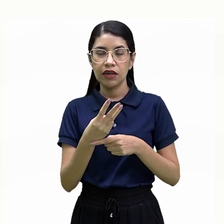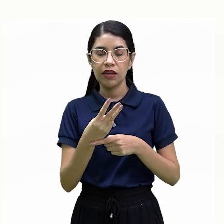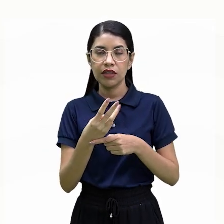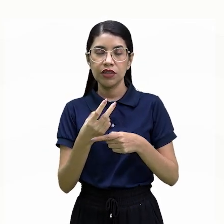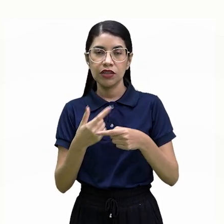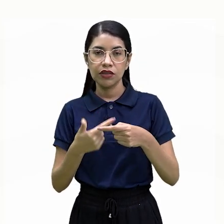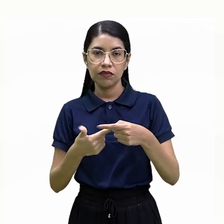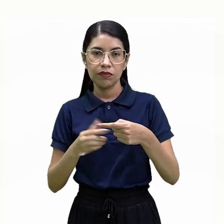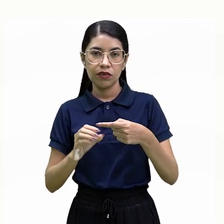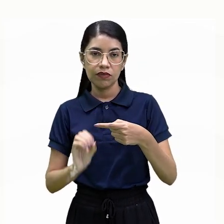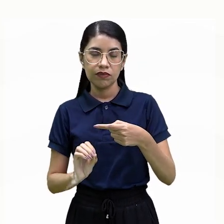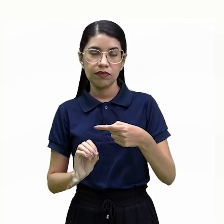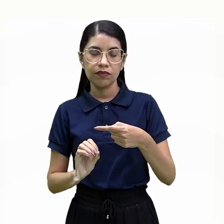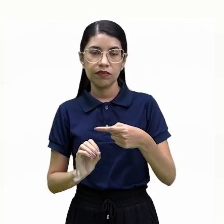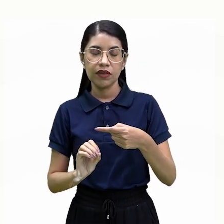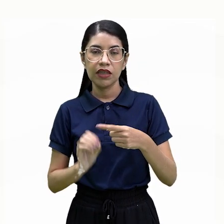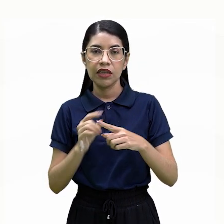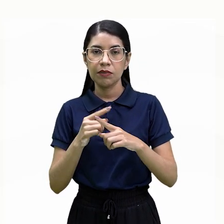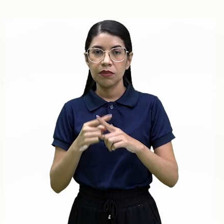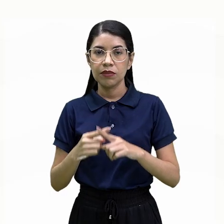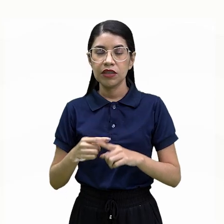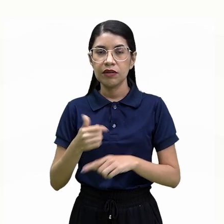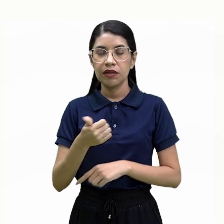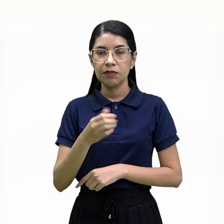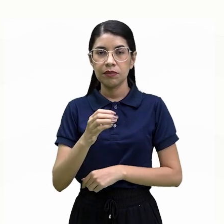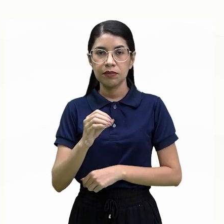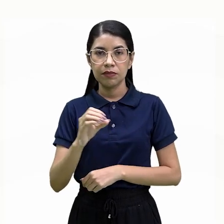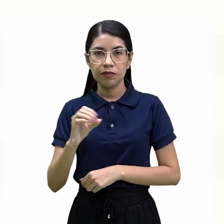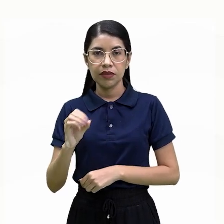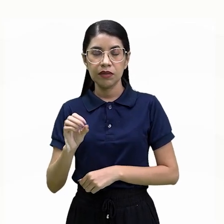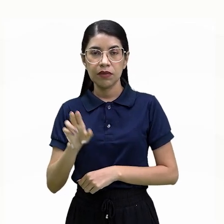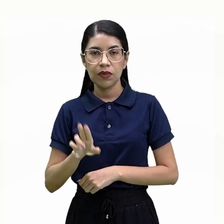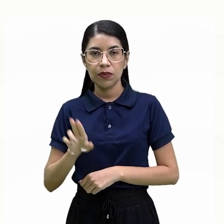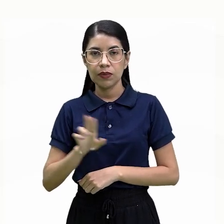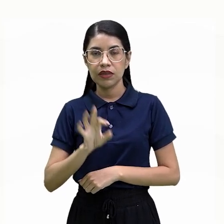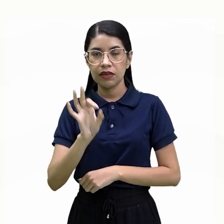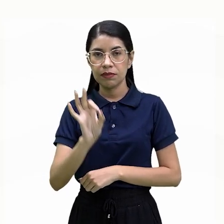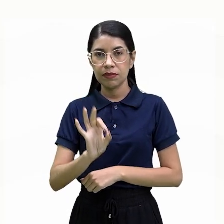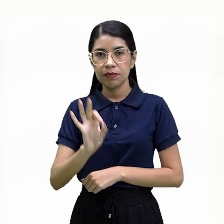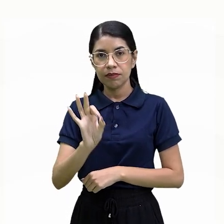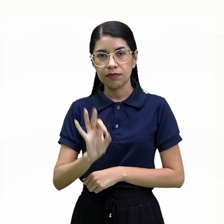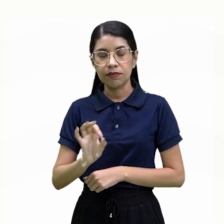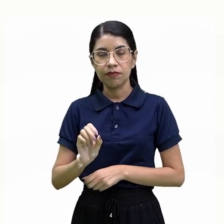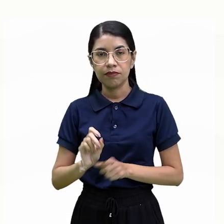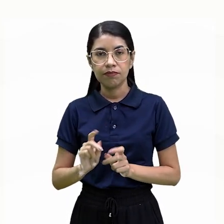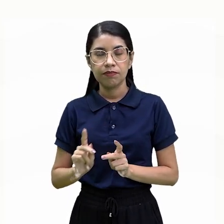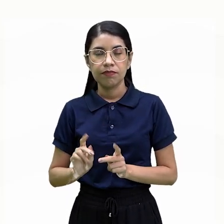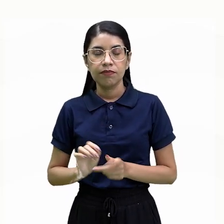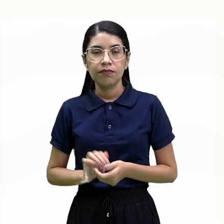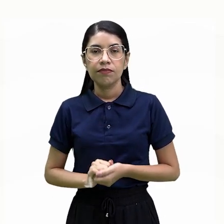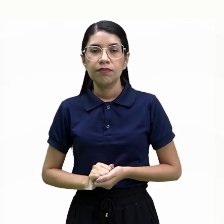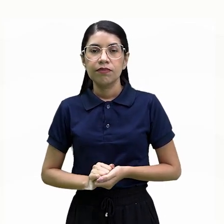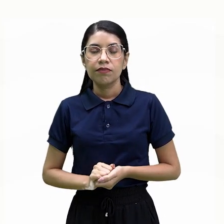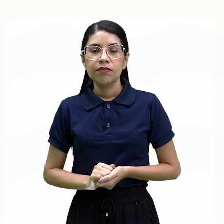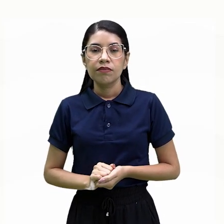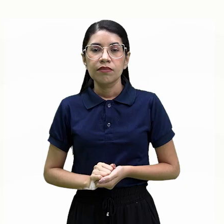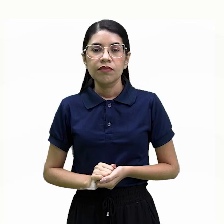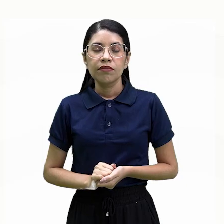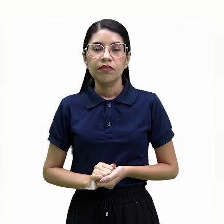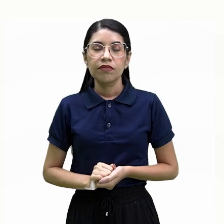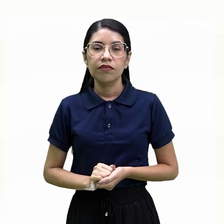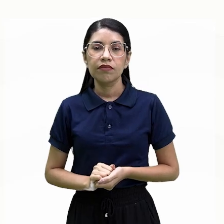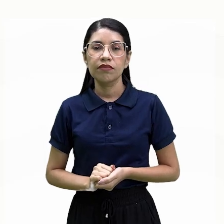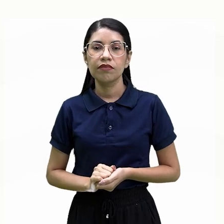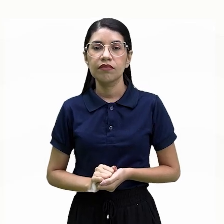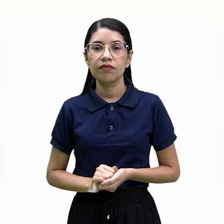dividido por 20. E aí, multiplica por 100 para trabalhar na forma de porcentagem. Ó,